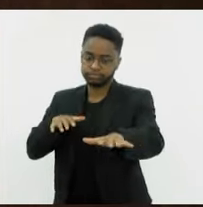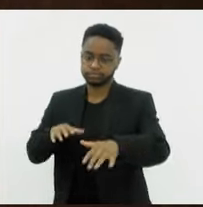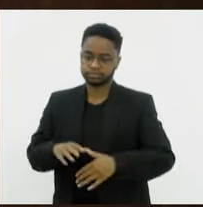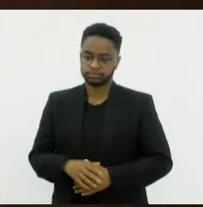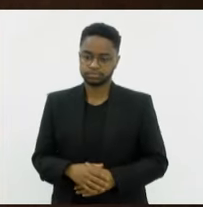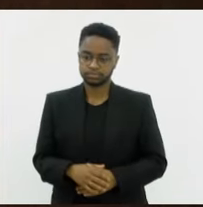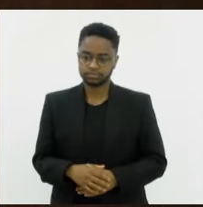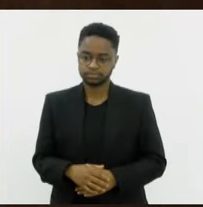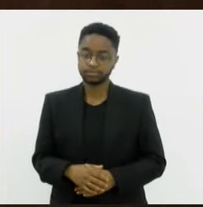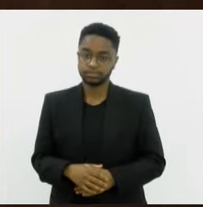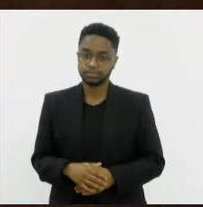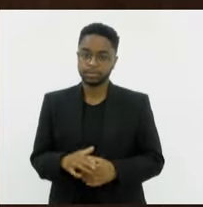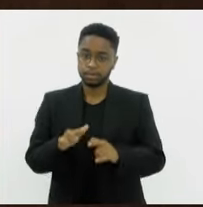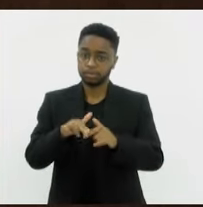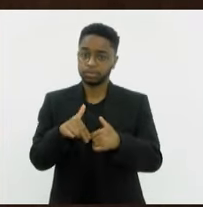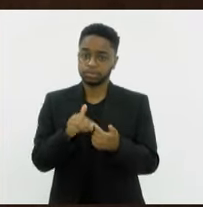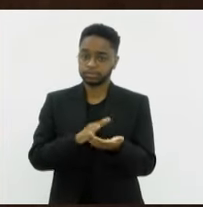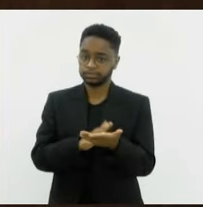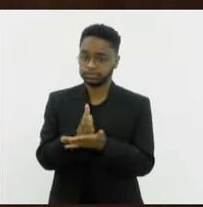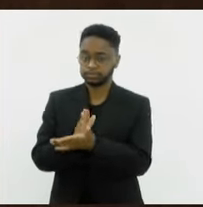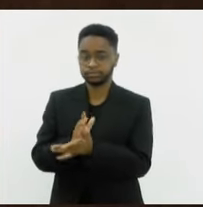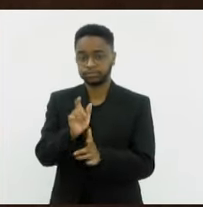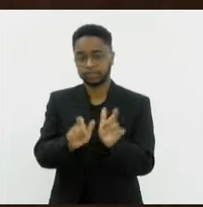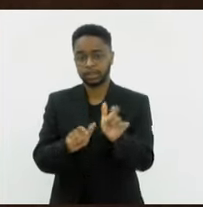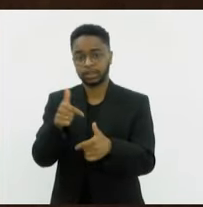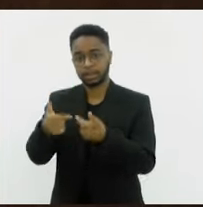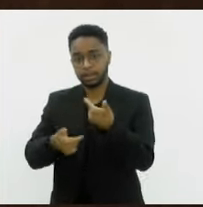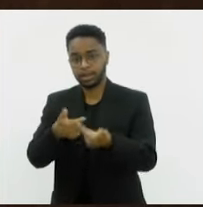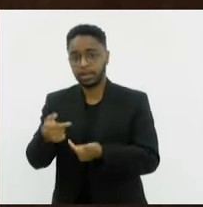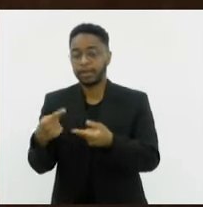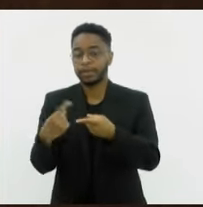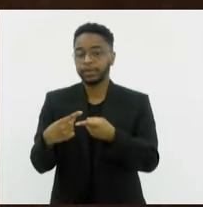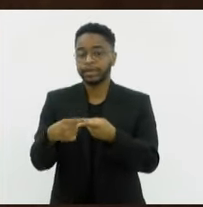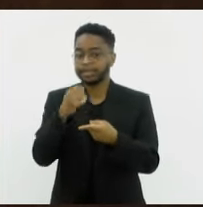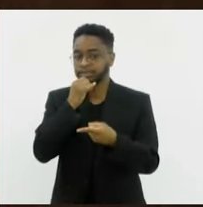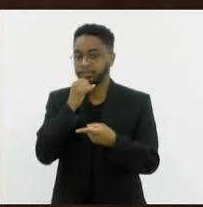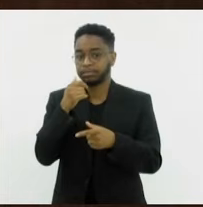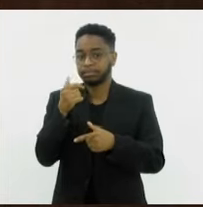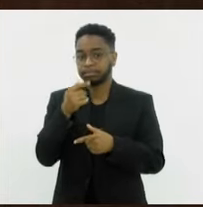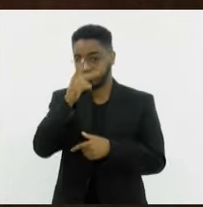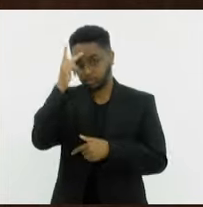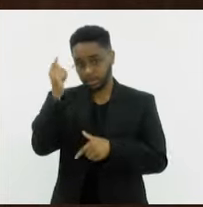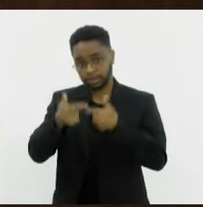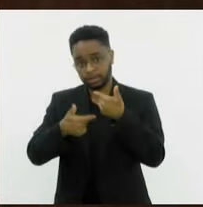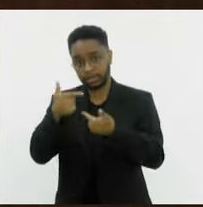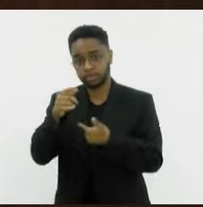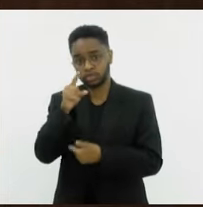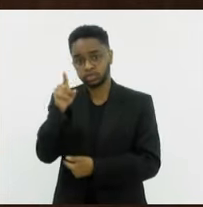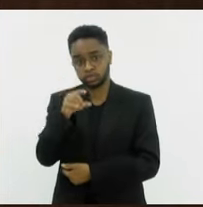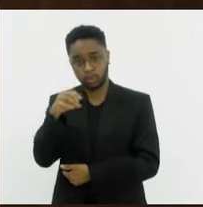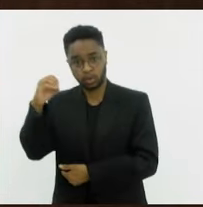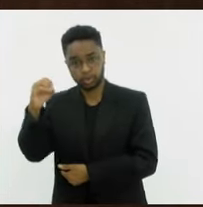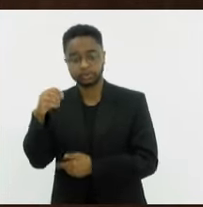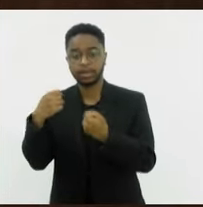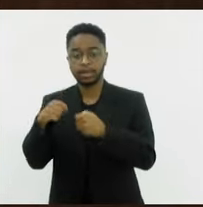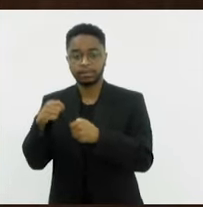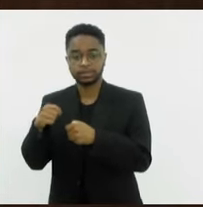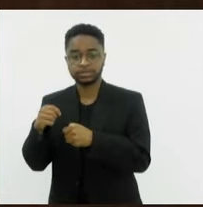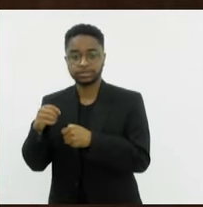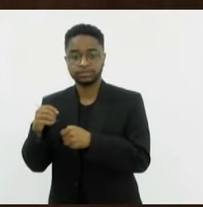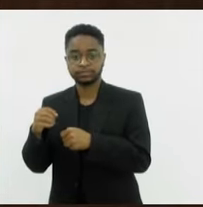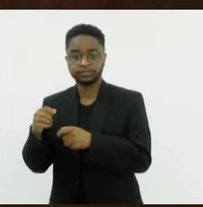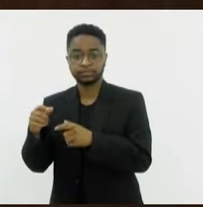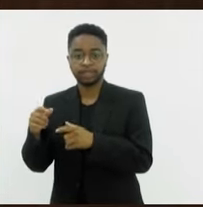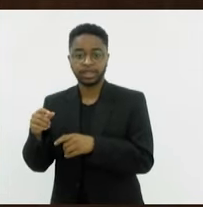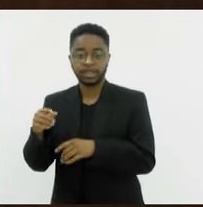o desconforto aí para o trabalhador, tendo em vista que tem pessoas que trabalham na Zona Oeste, moram na Zona Oeste, que precisam vir para o centro da cidade, para a Zona